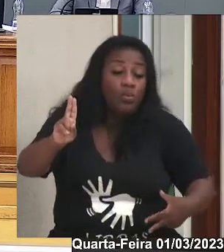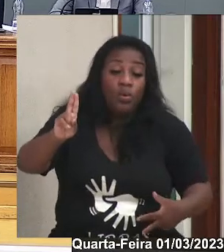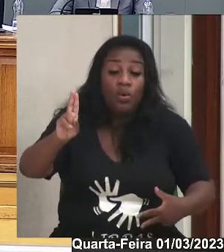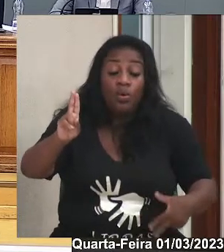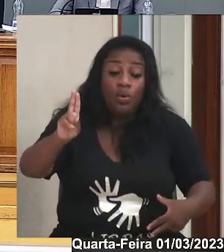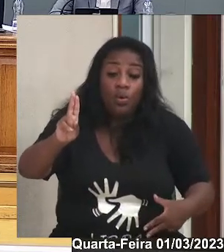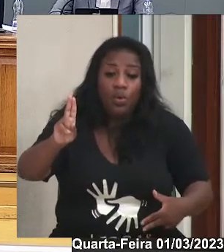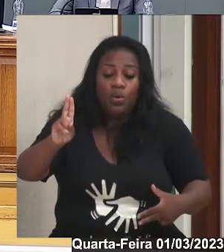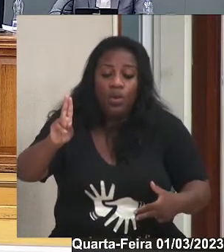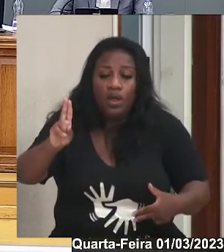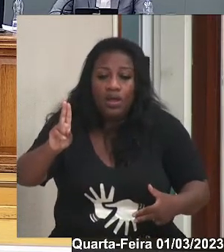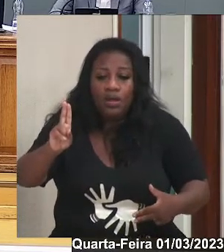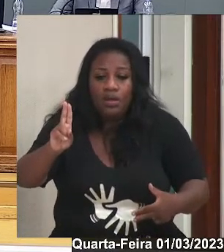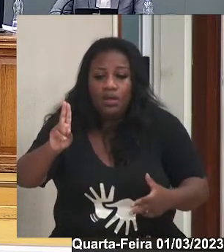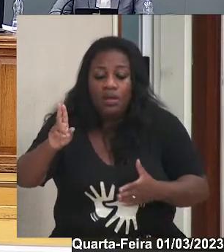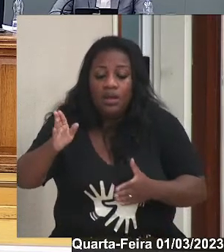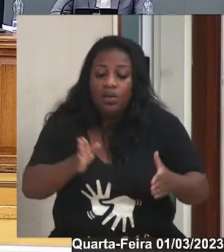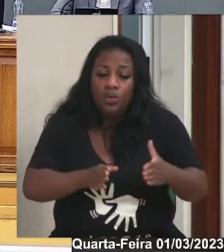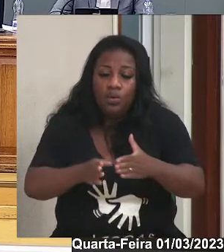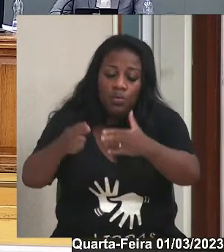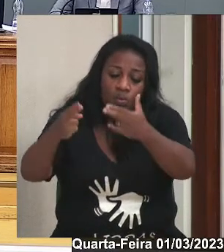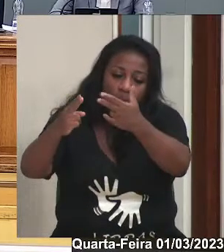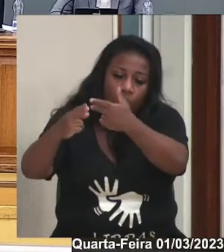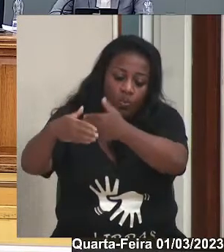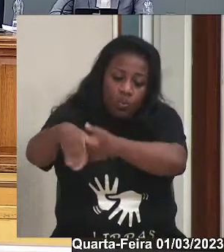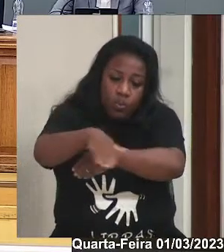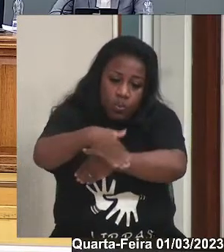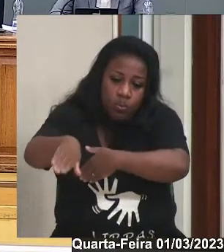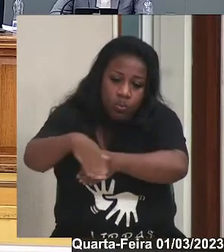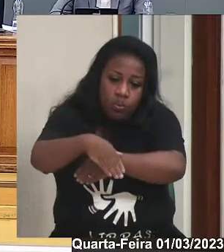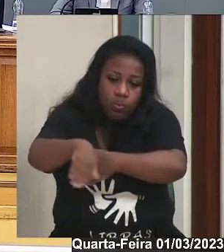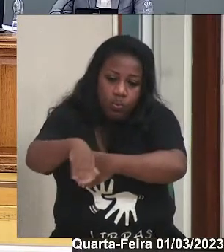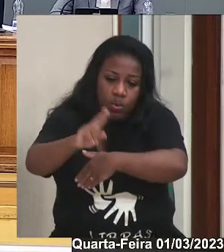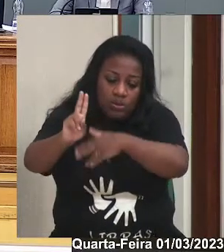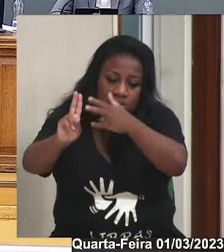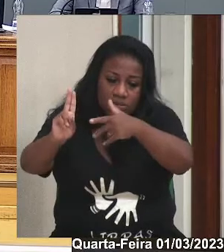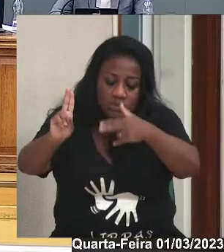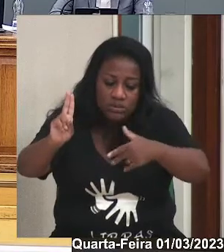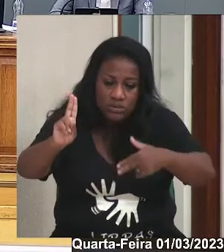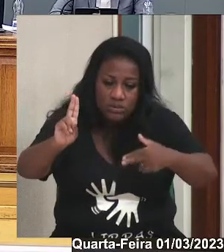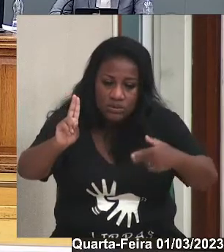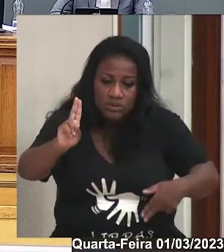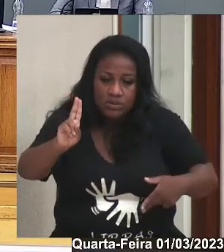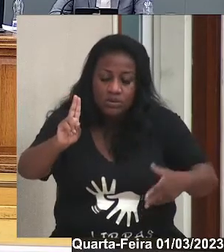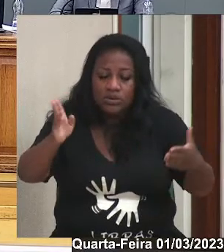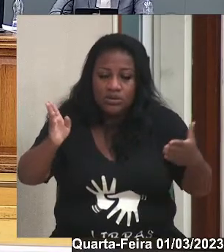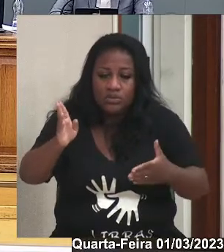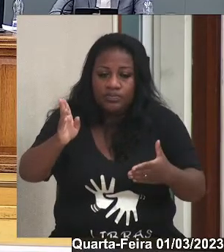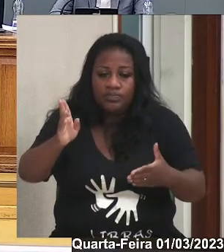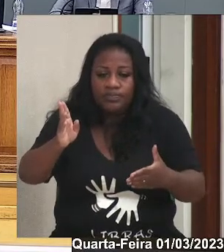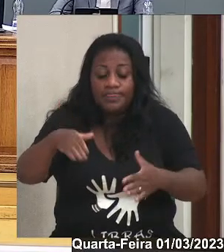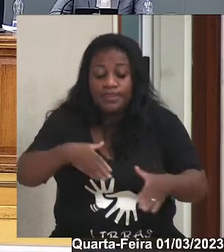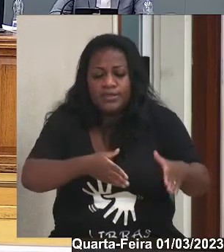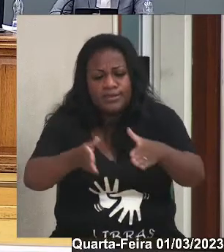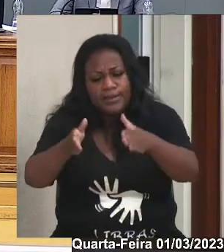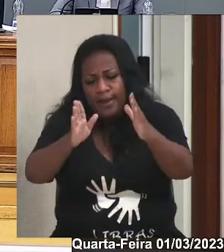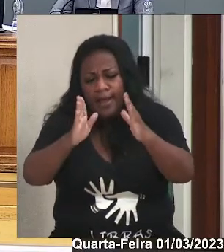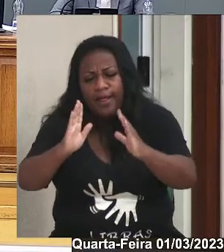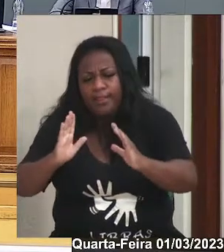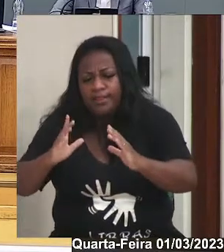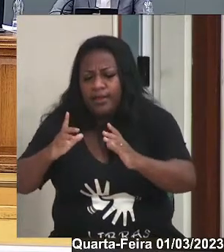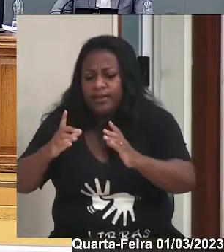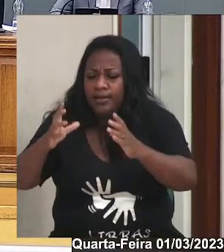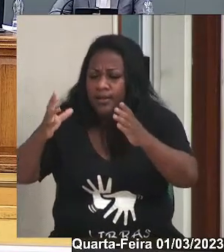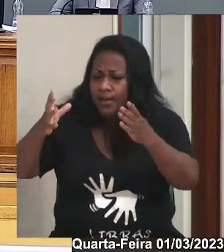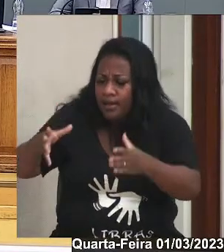José, Estrada São Gonçalo, Rua São Bernardo, Rua São Carlos, Rua Santo Ângelo, Estrada São Luís, Rua São